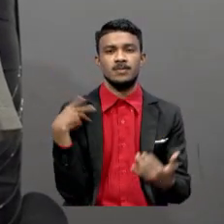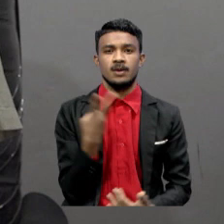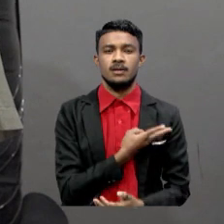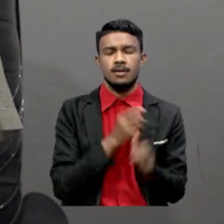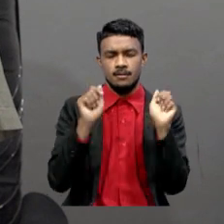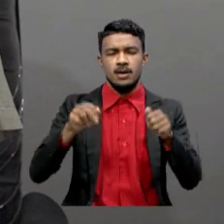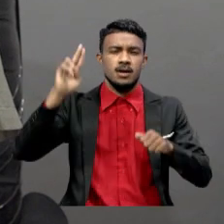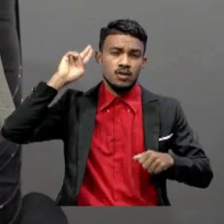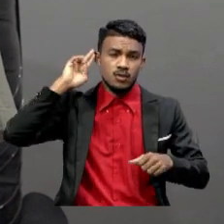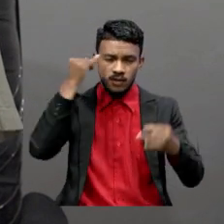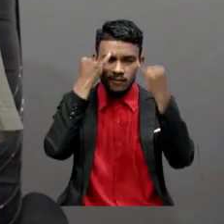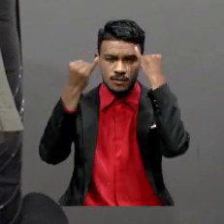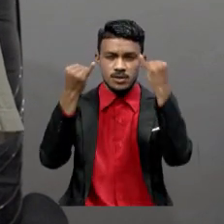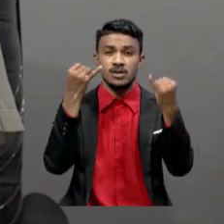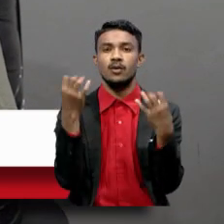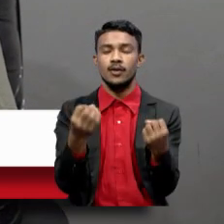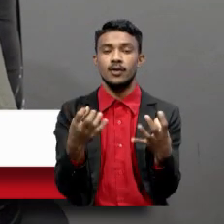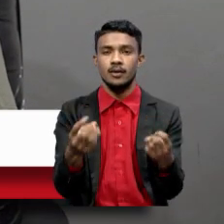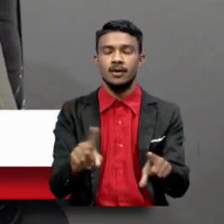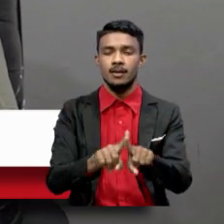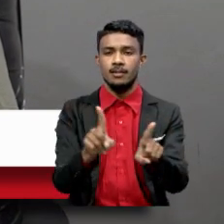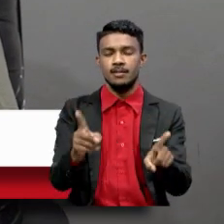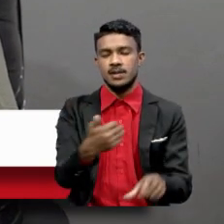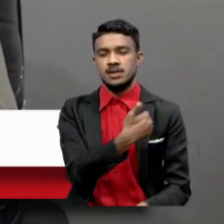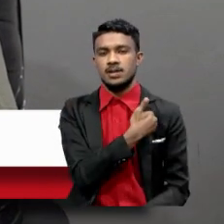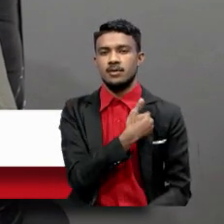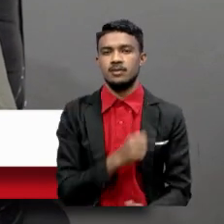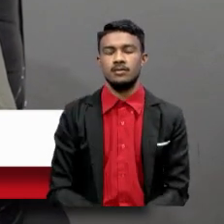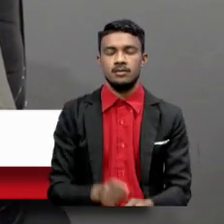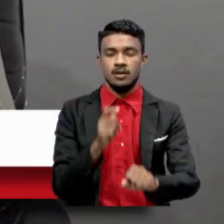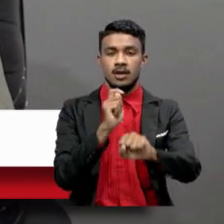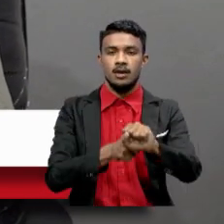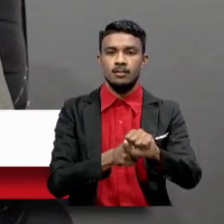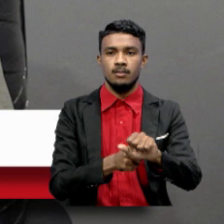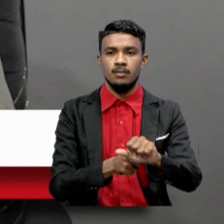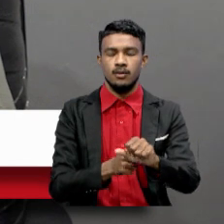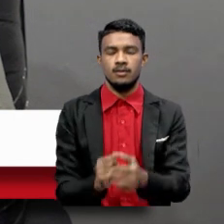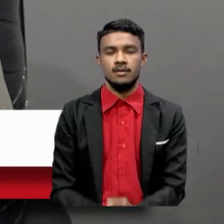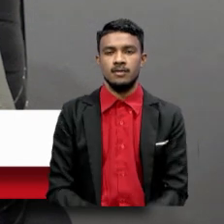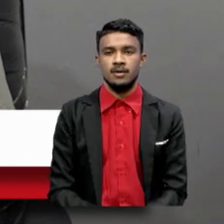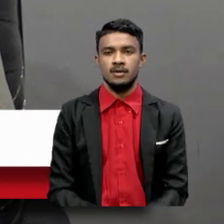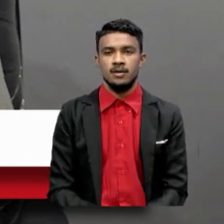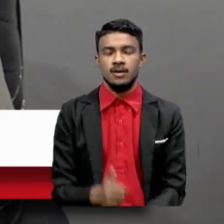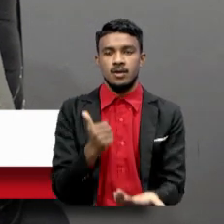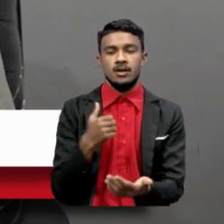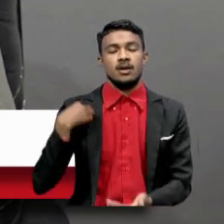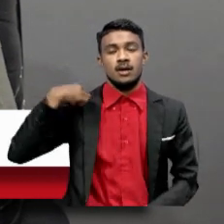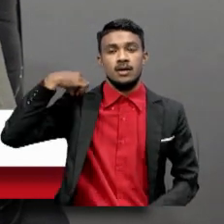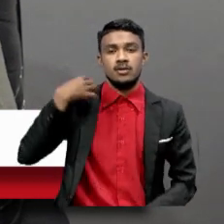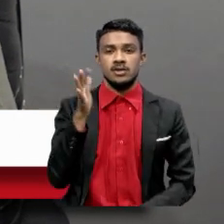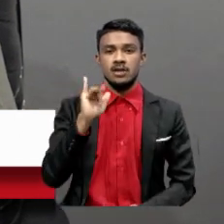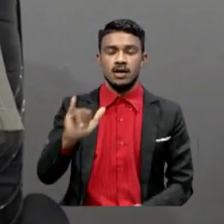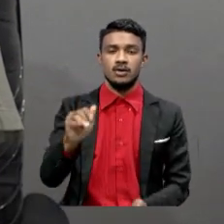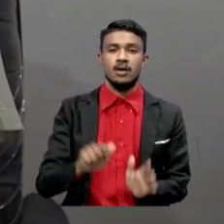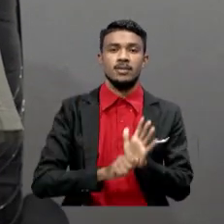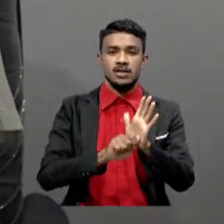belerona informação hoje, mas bem, se dá o tempo a tu candidato se apresenta pacote. E